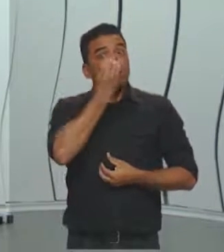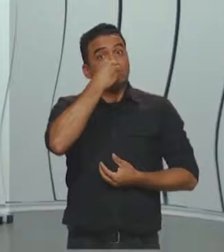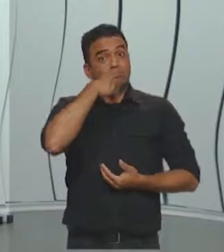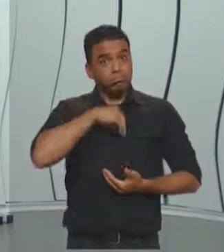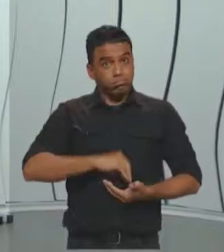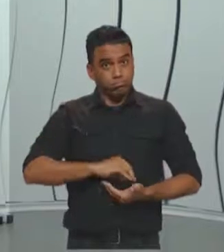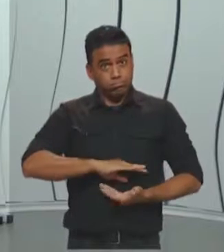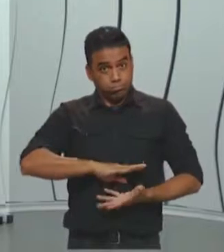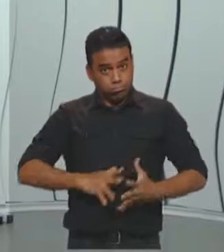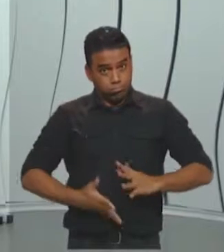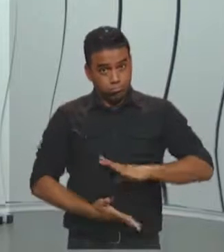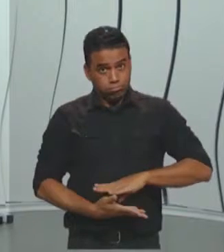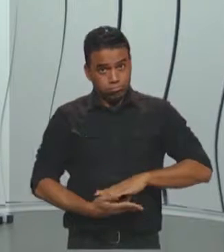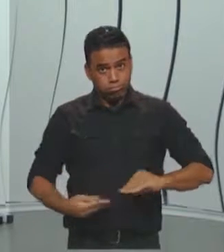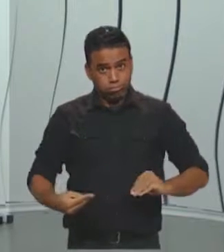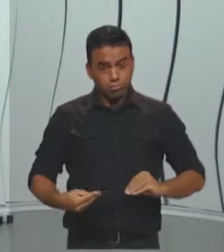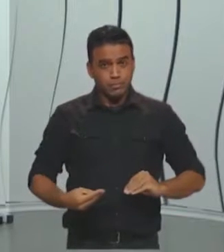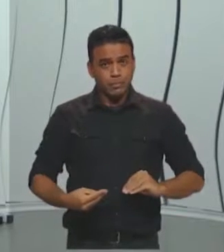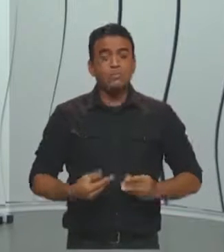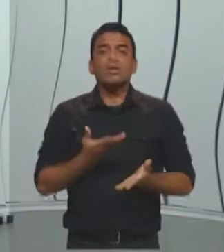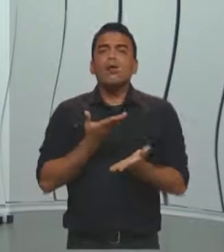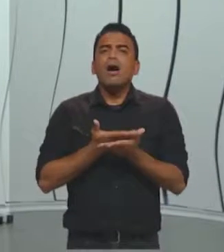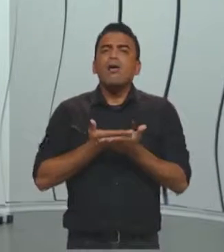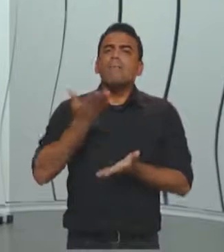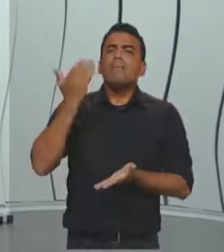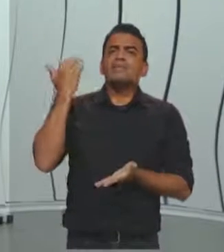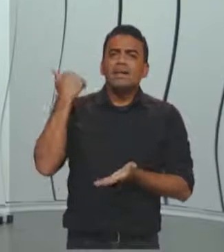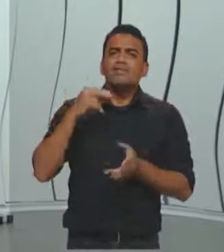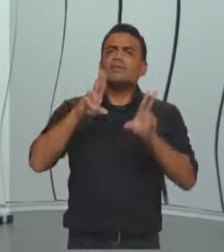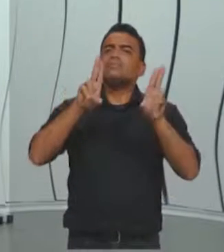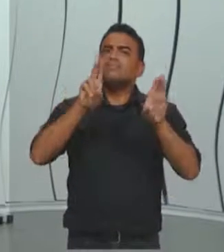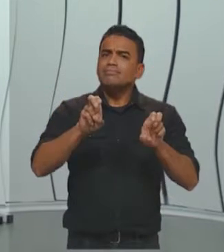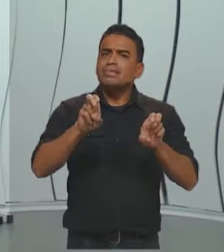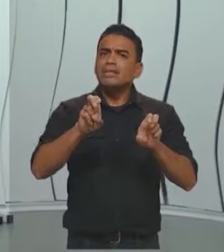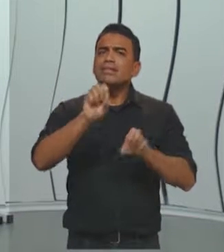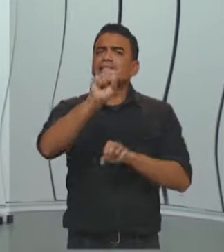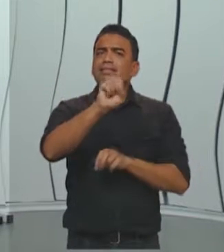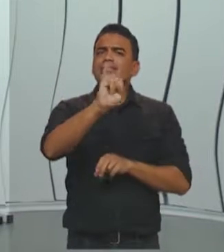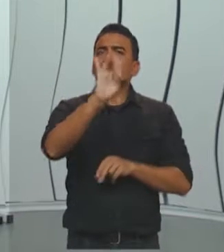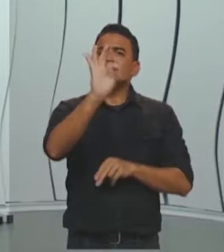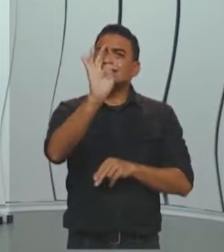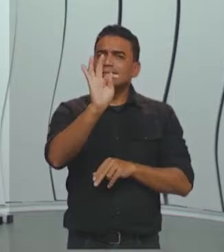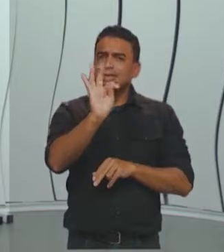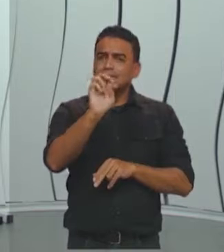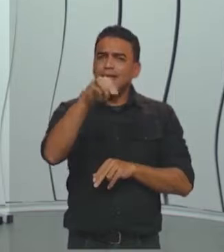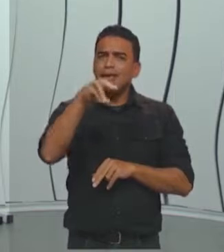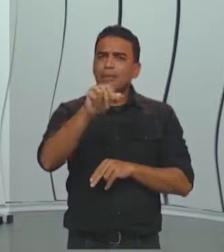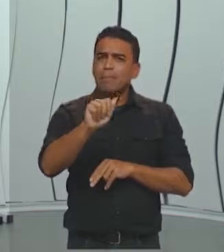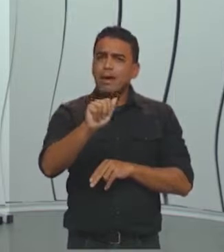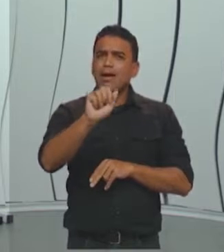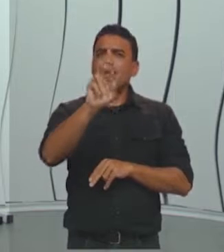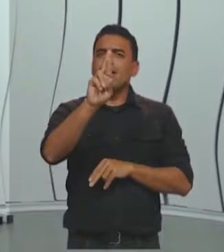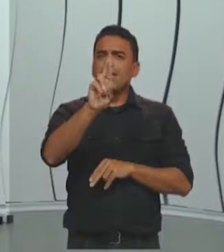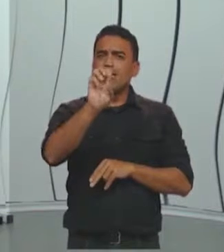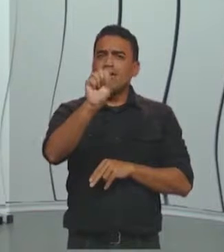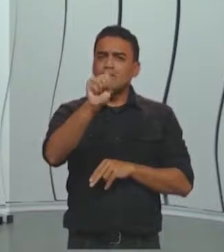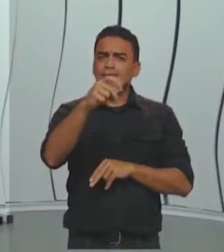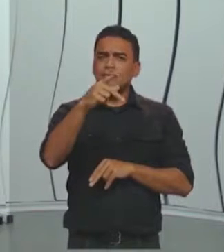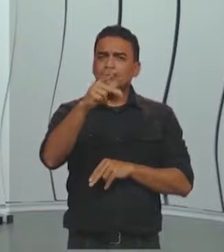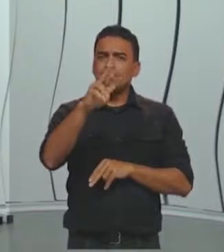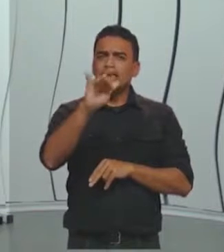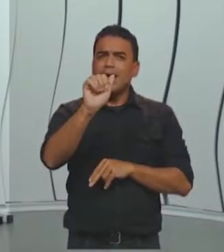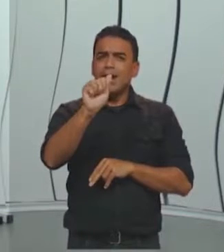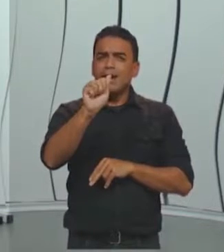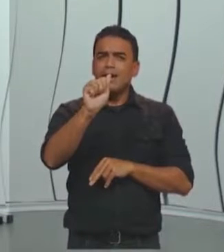sistema respiratório na aula passada, os órgãos que compõem o sistema respiratório, a função de cada um, como